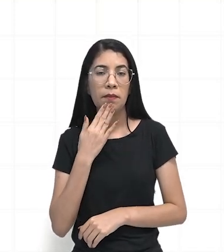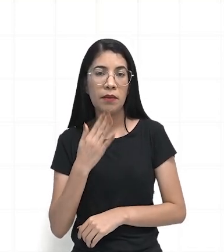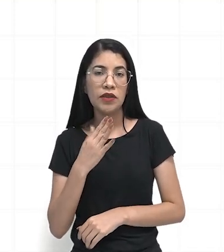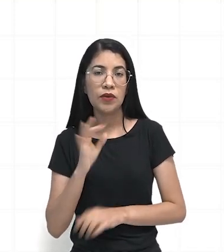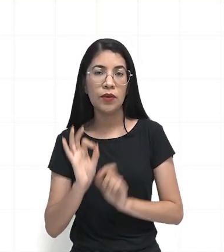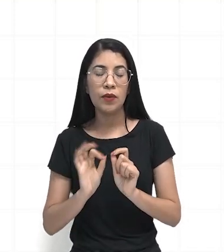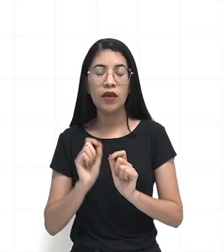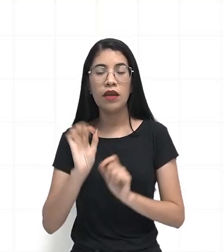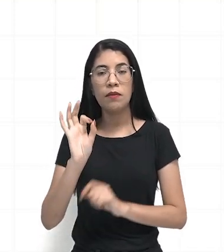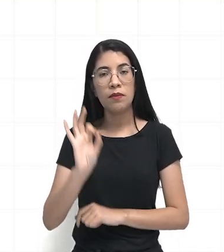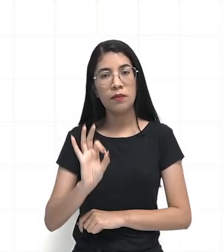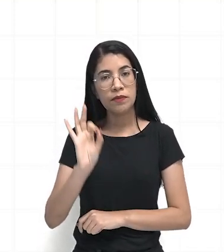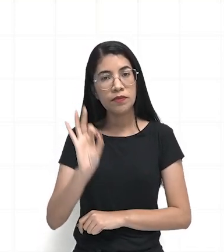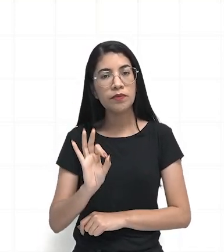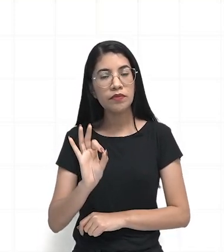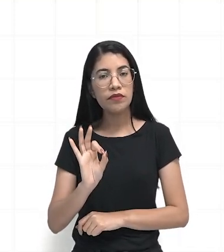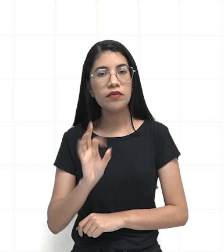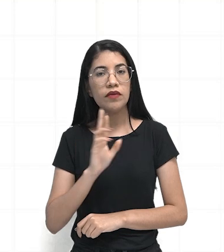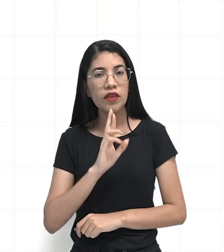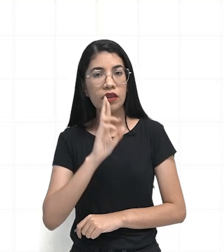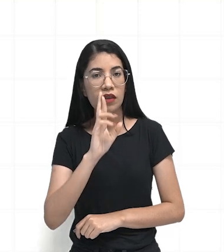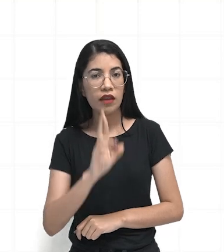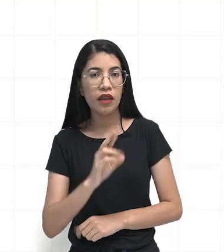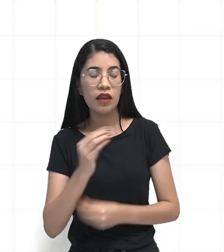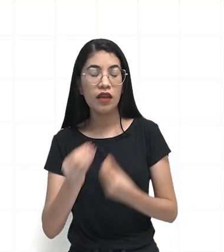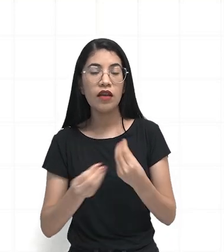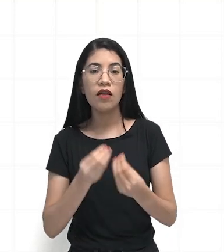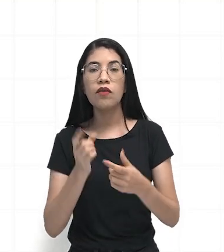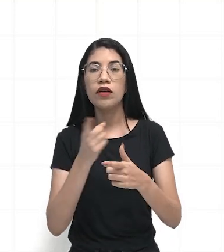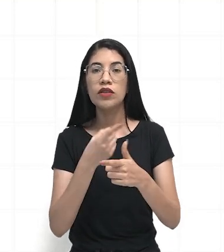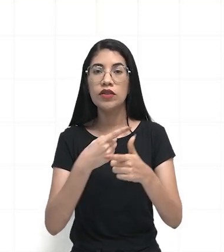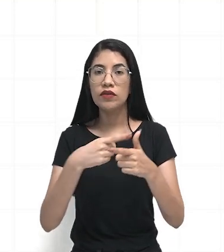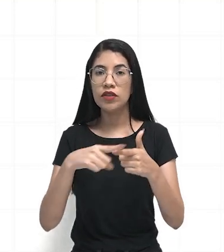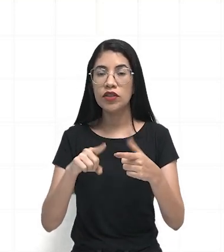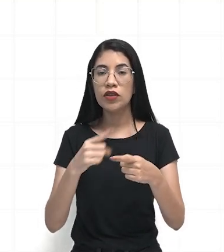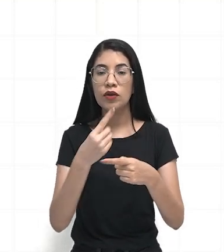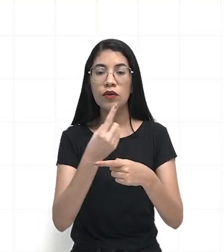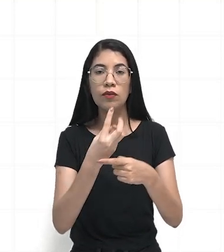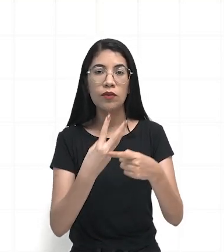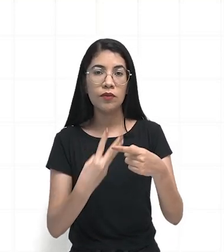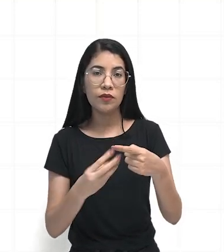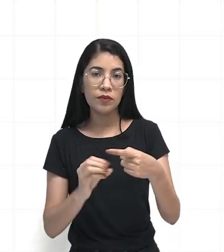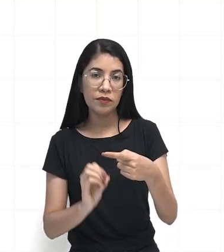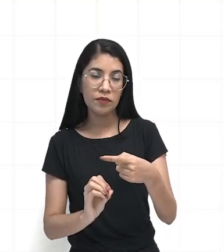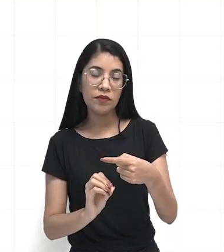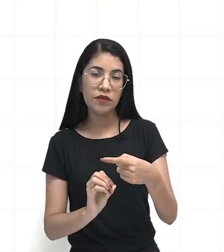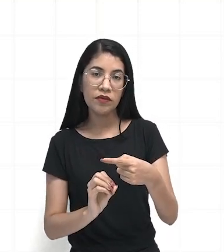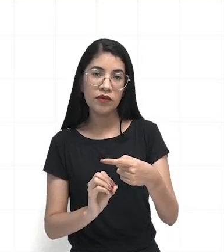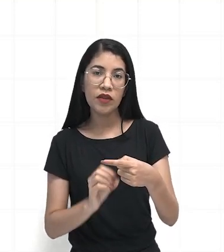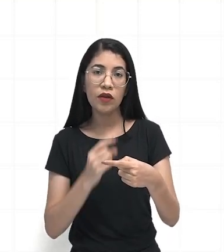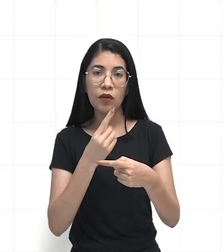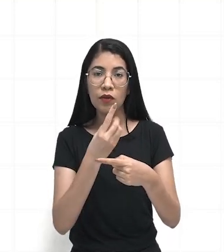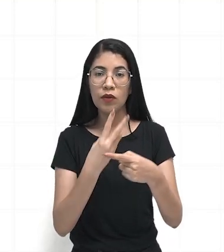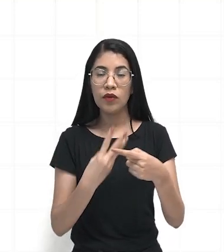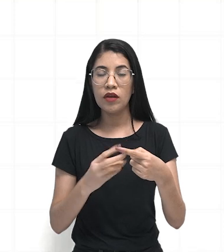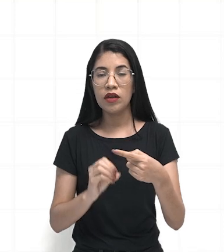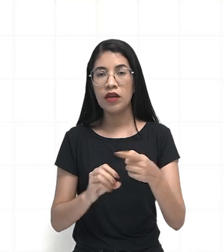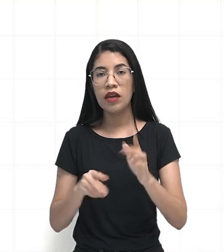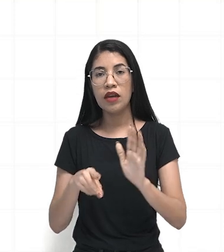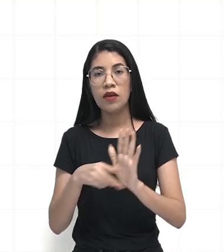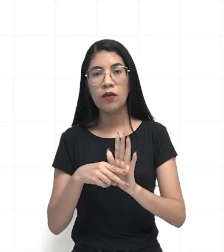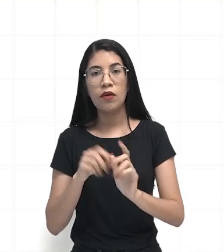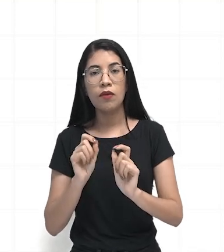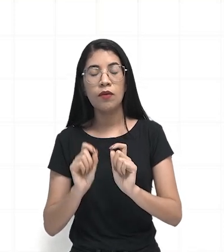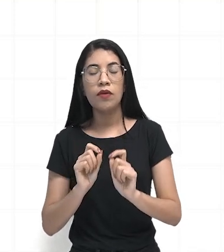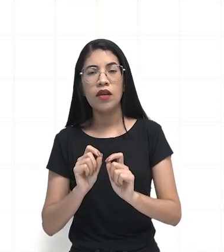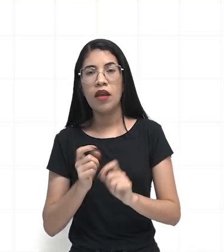porcentagem, novamente, se o resultado tiver em porcentagem, você vai fazer a divisão de 1 por 30. 1 dividido por 30, a chance vai ser